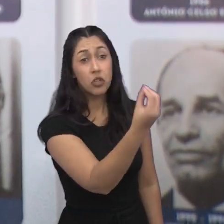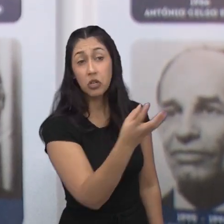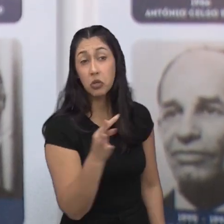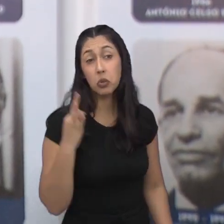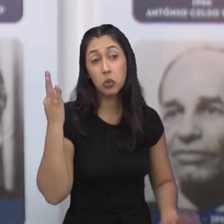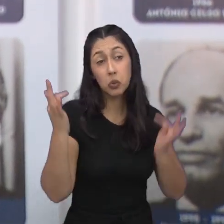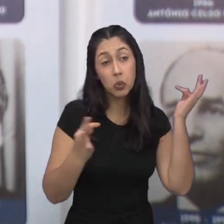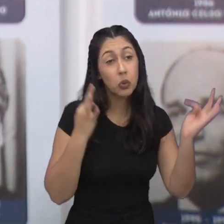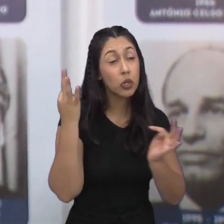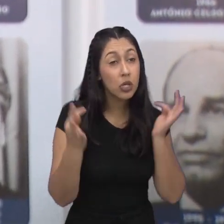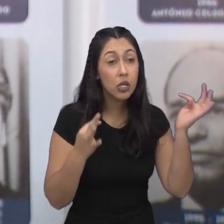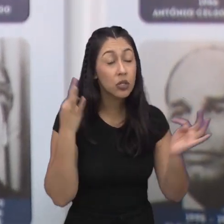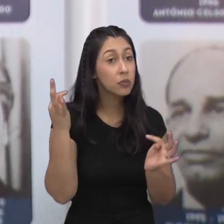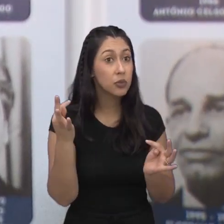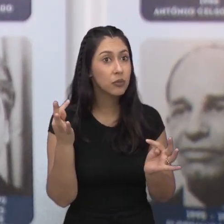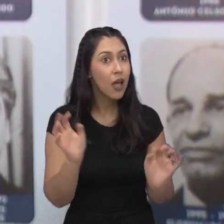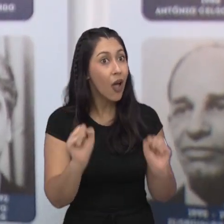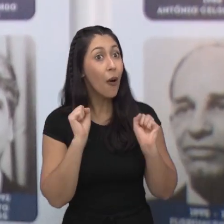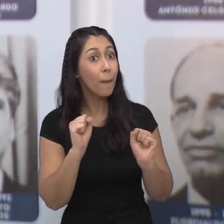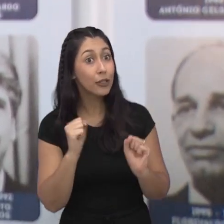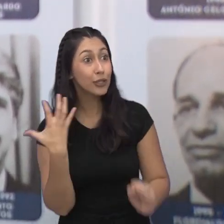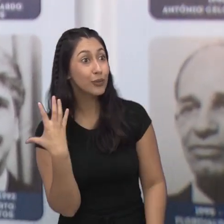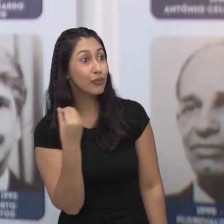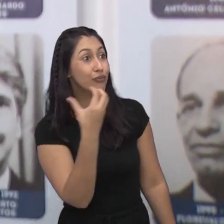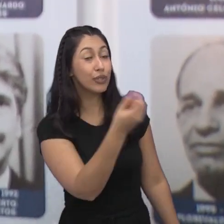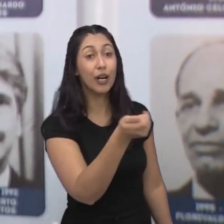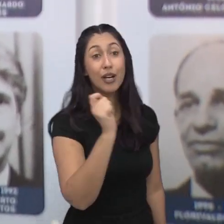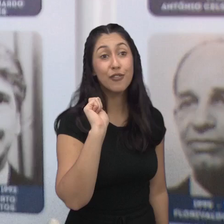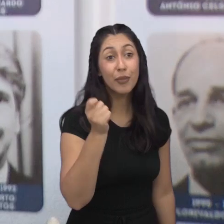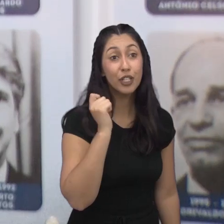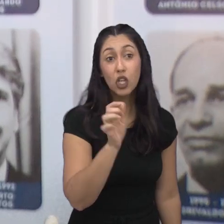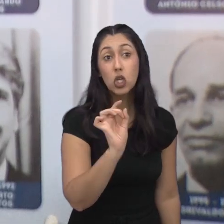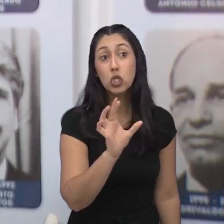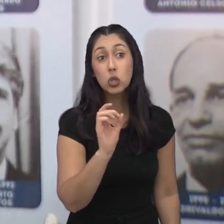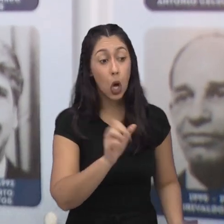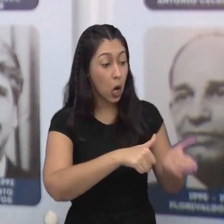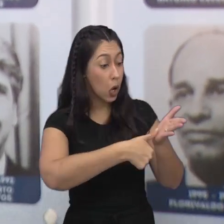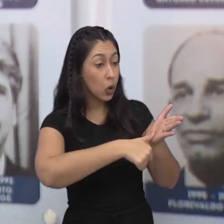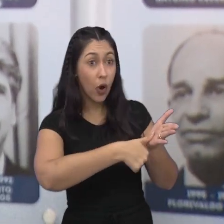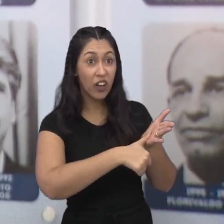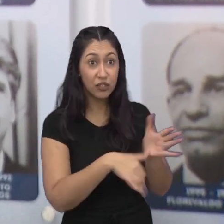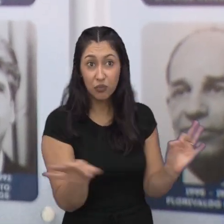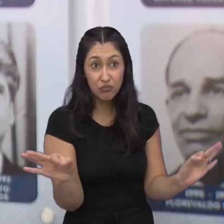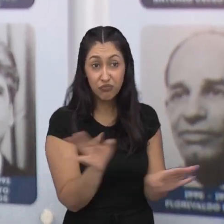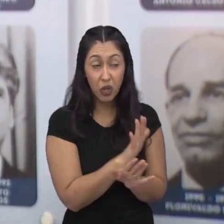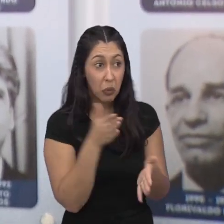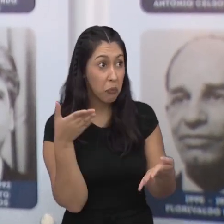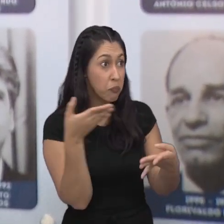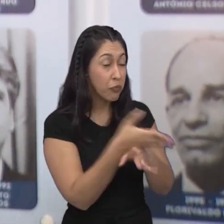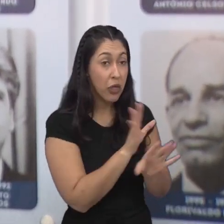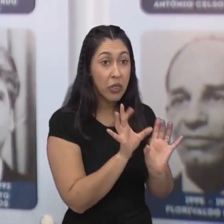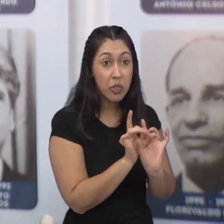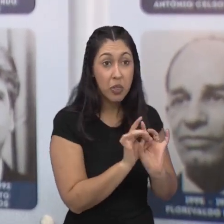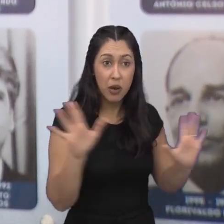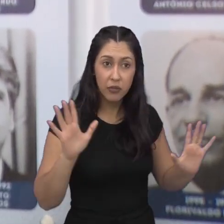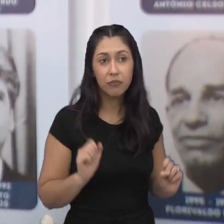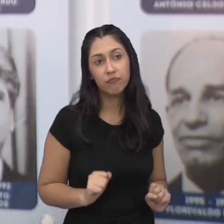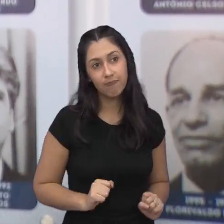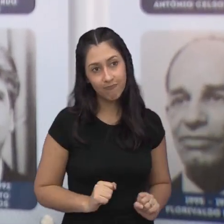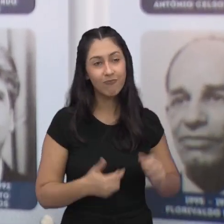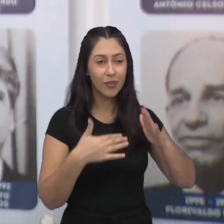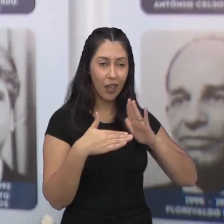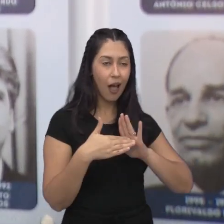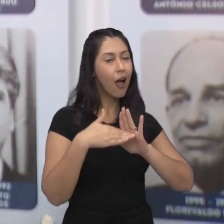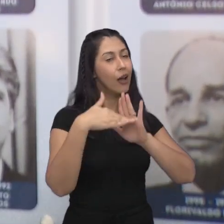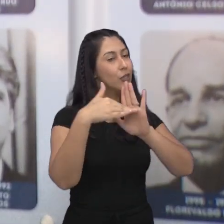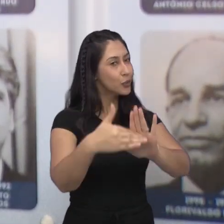uma questão de turismo, ele pode ir para a Argentina só com o RG dele que esteja dentro da validade. Então, assim, isso é um